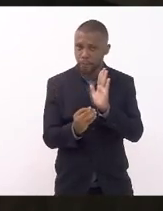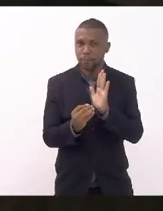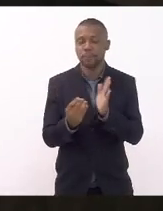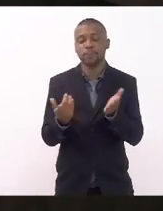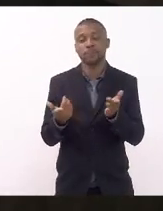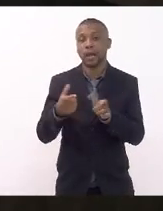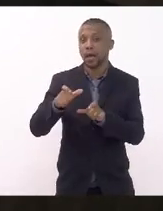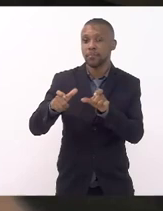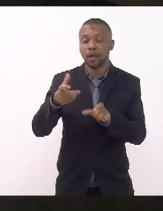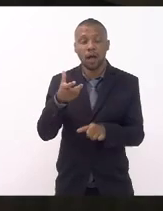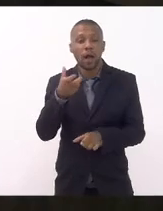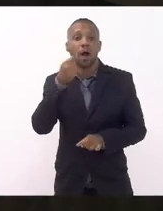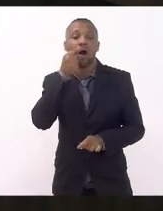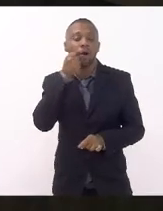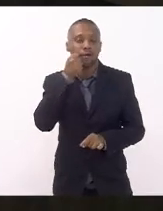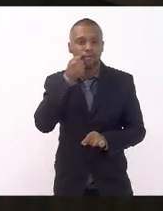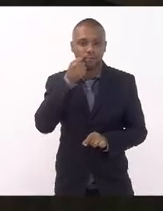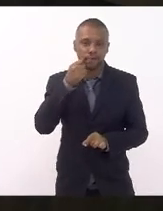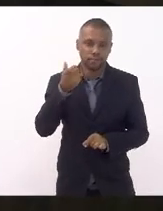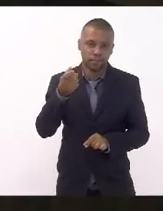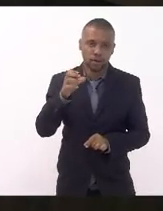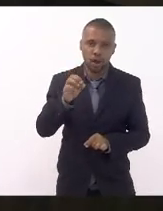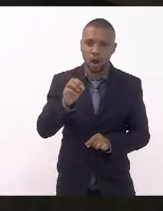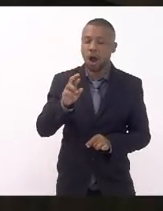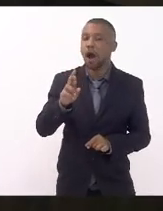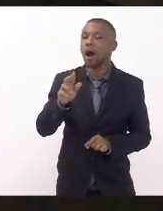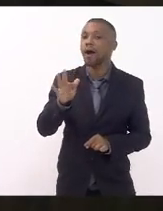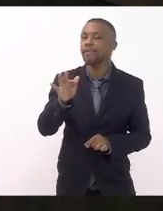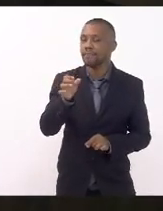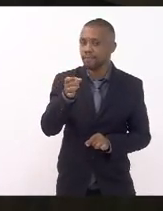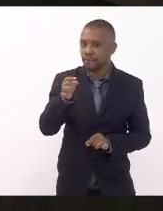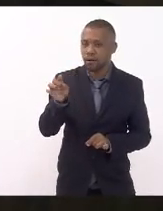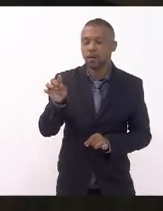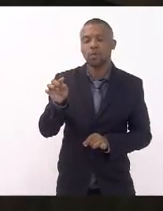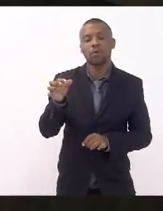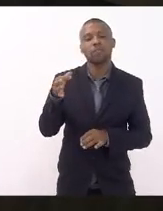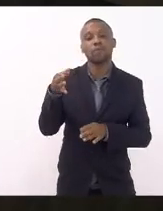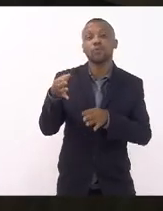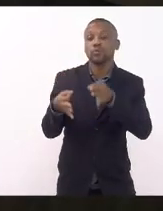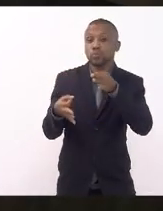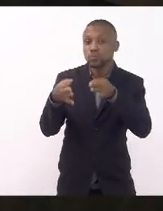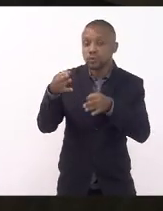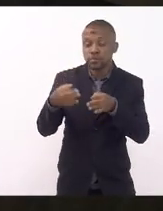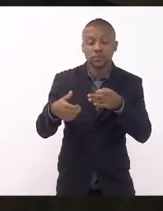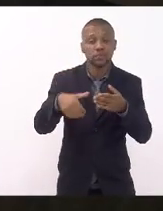órfãos, isto é, fazer jus ao auxílio